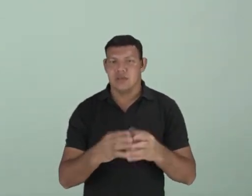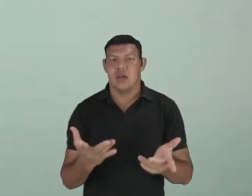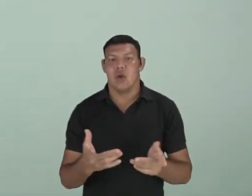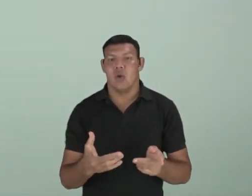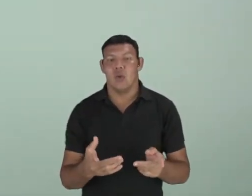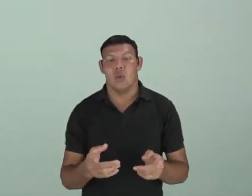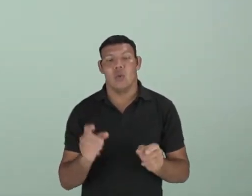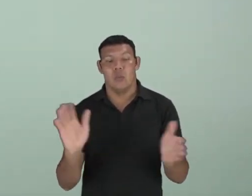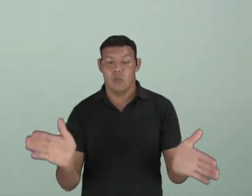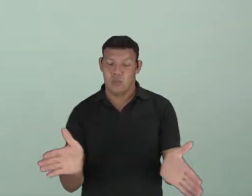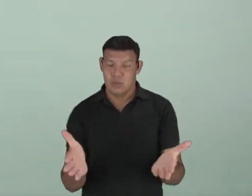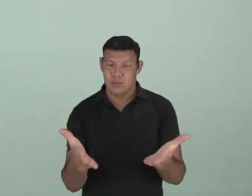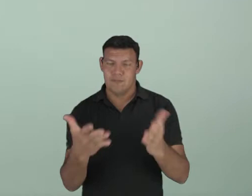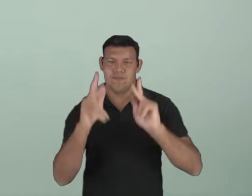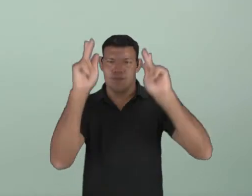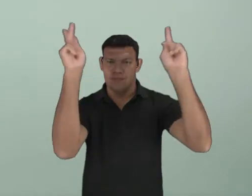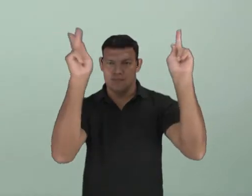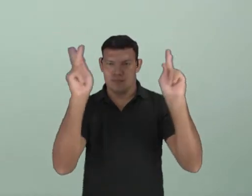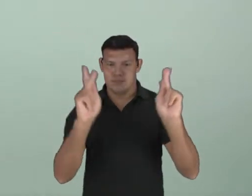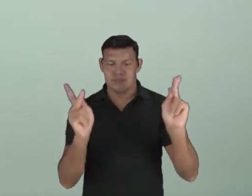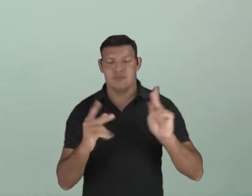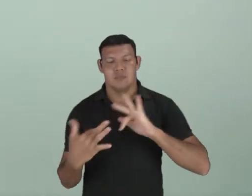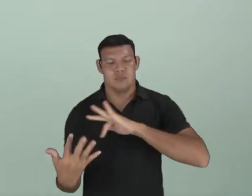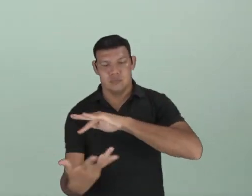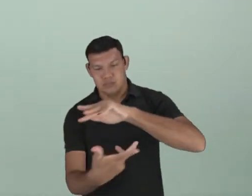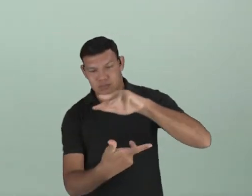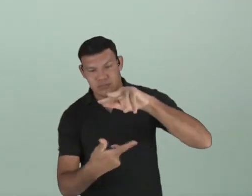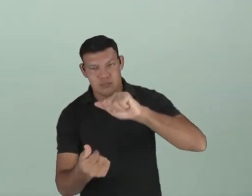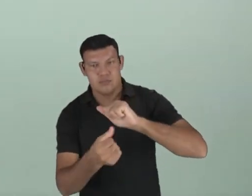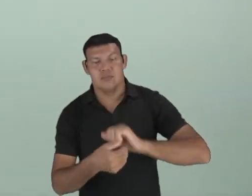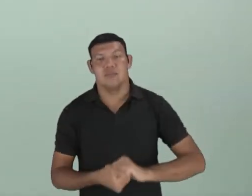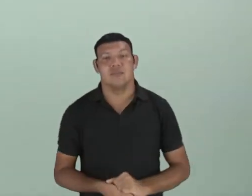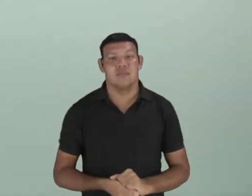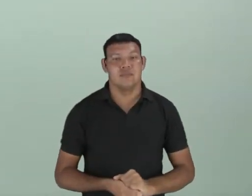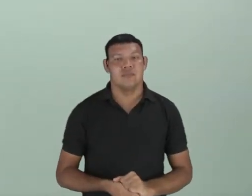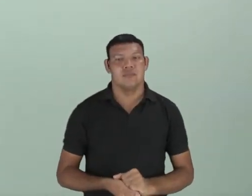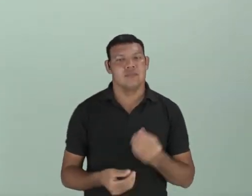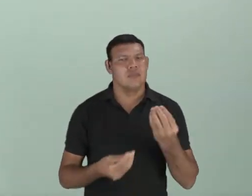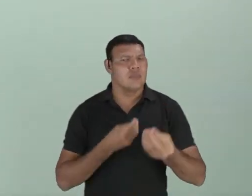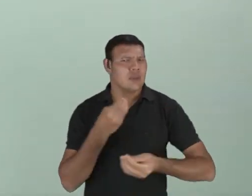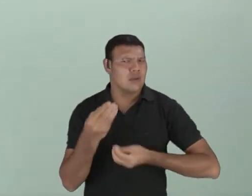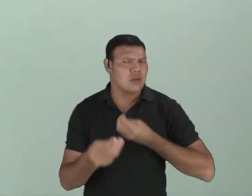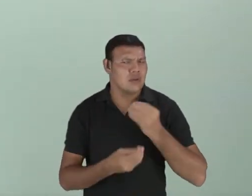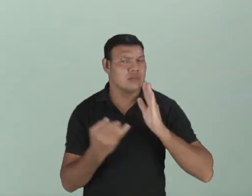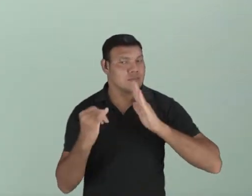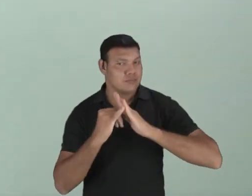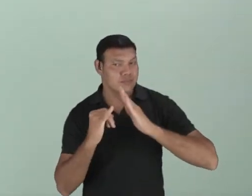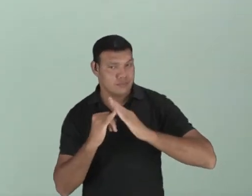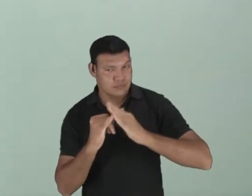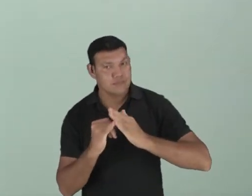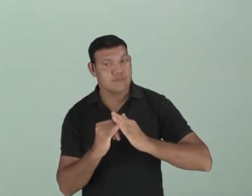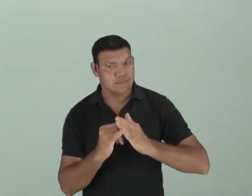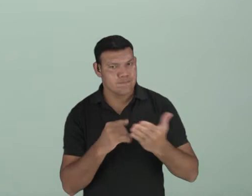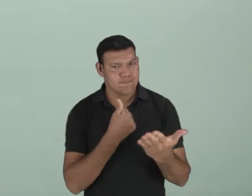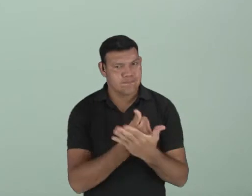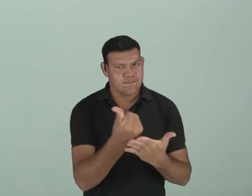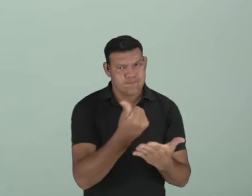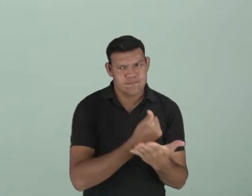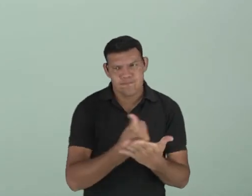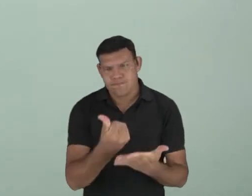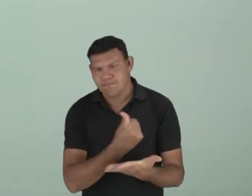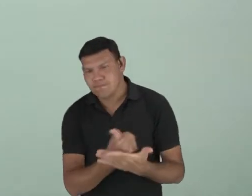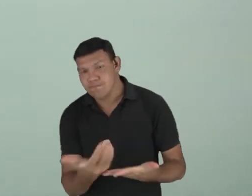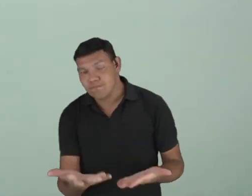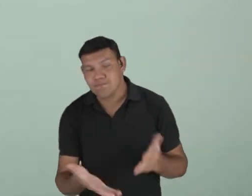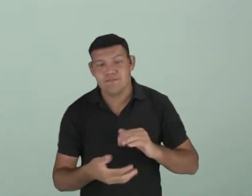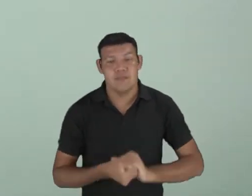manter a paz mundial. E aí a gente vai entender de que forma esses organismos eles atuam, né, essas